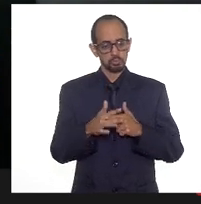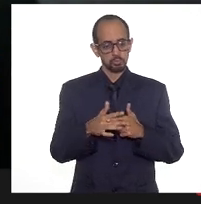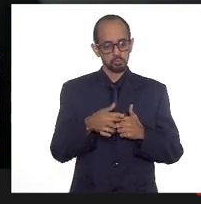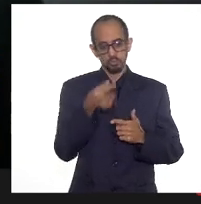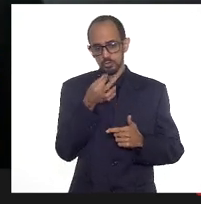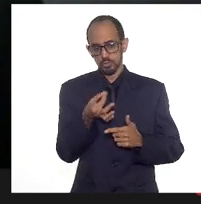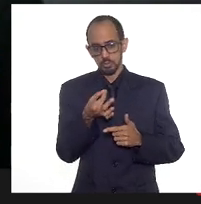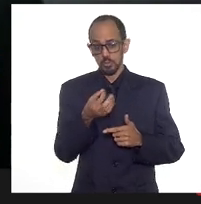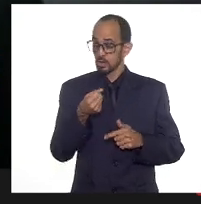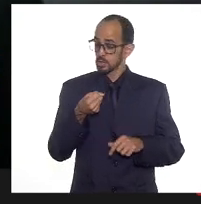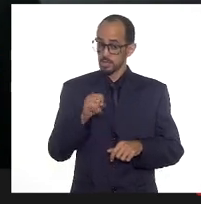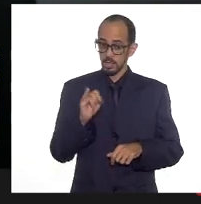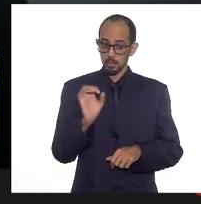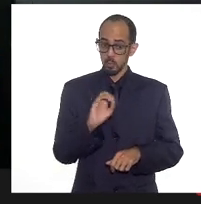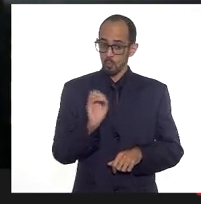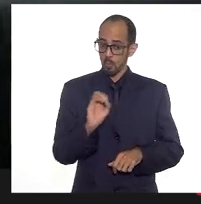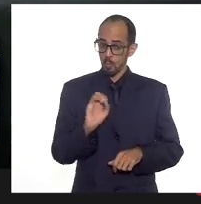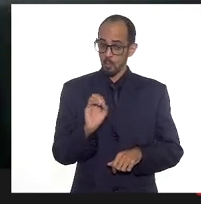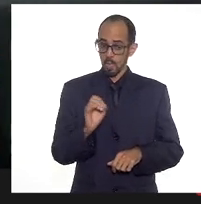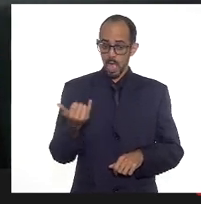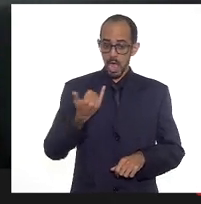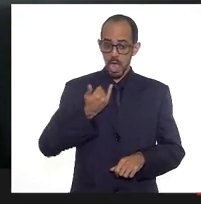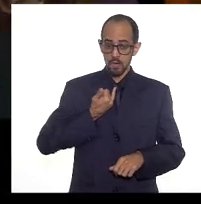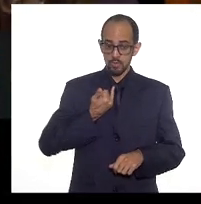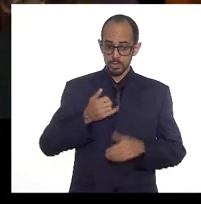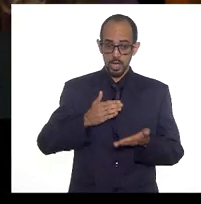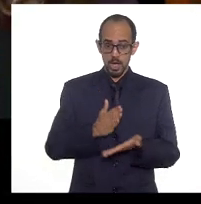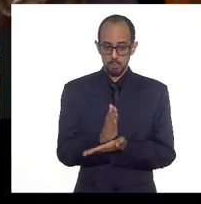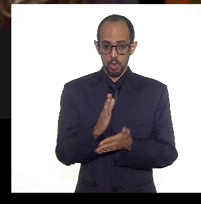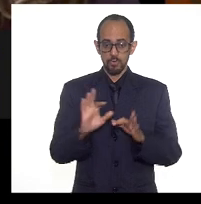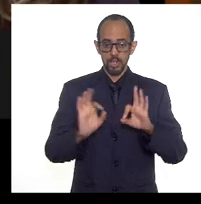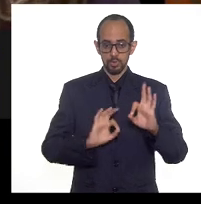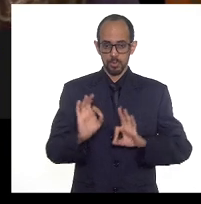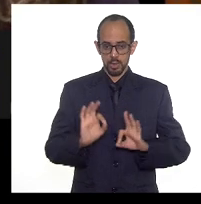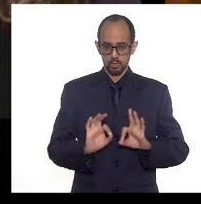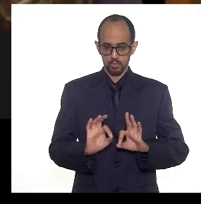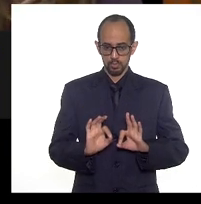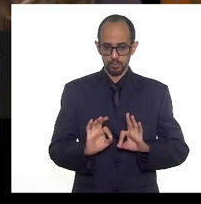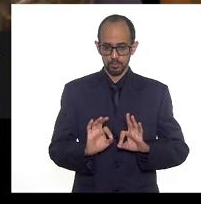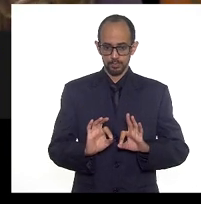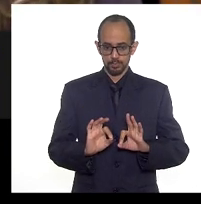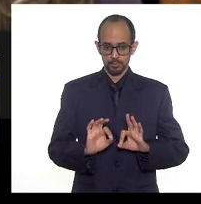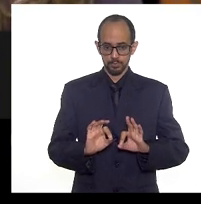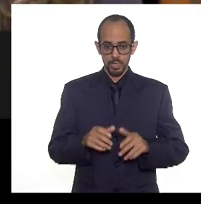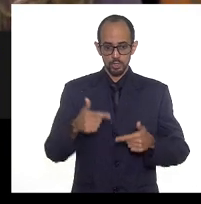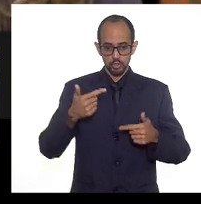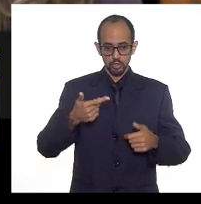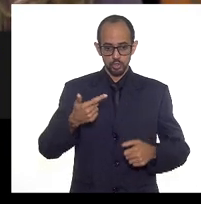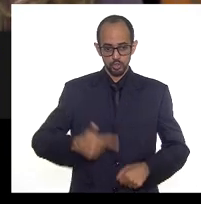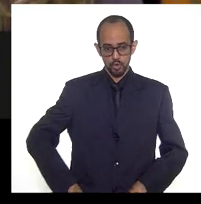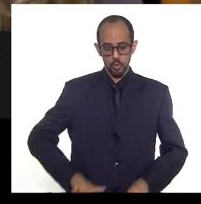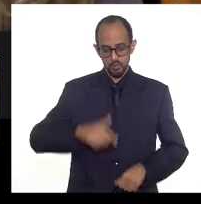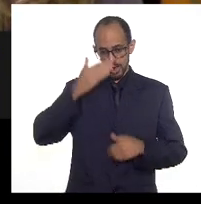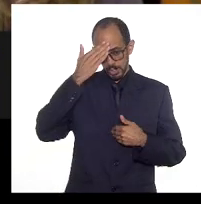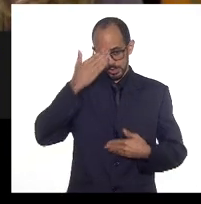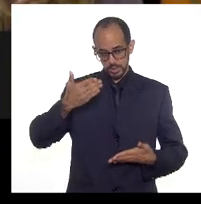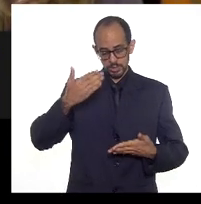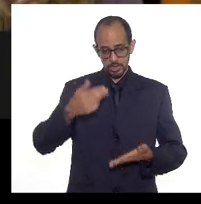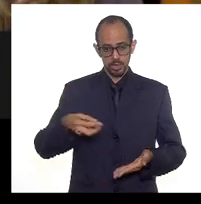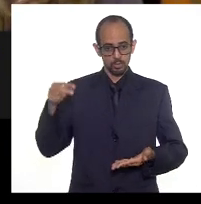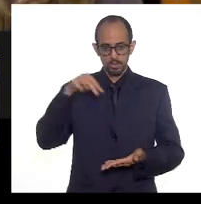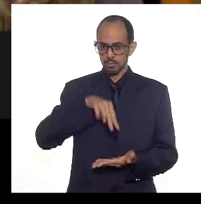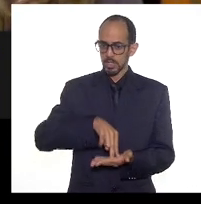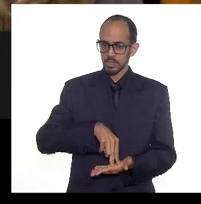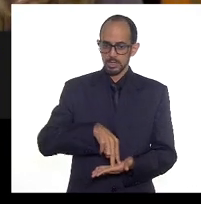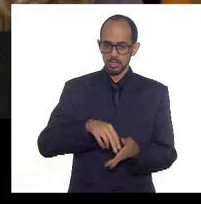Não havendo quem queira discutir, aprovado o plano. Então, mais uma vez, agradecendo desde já a presença de